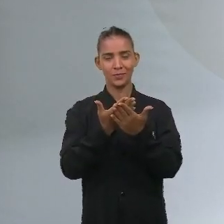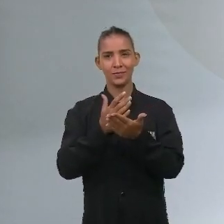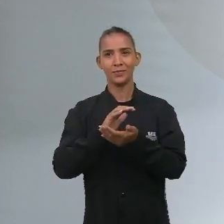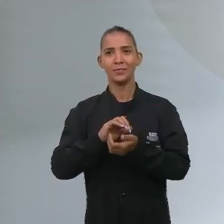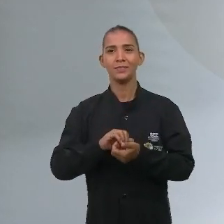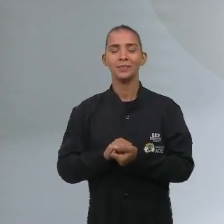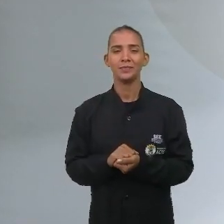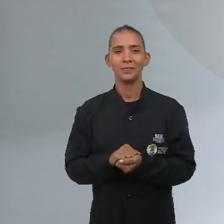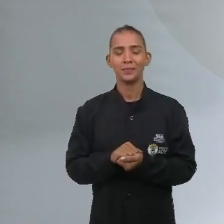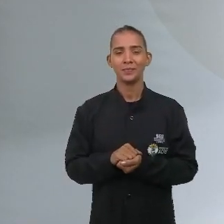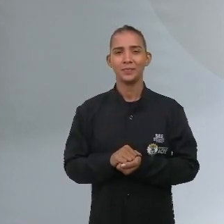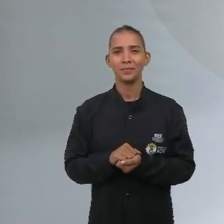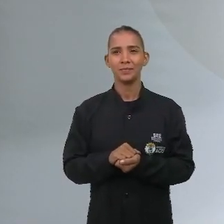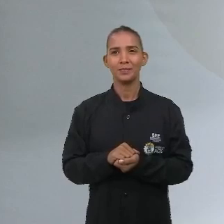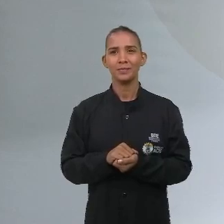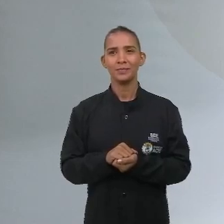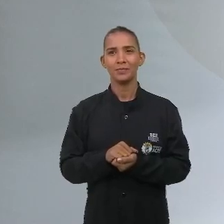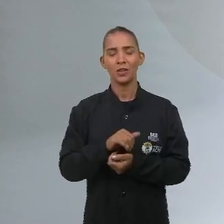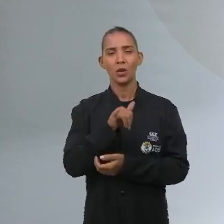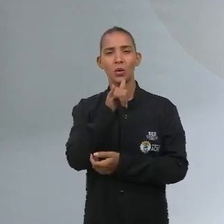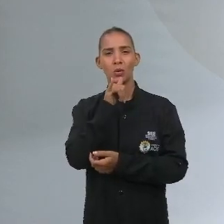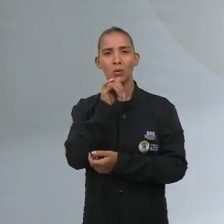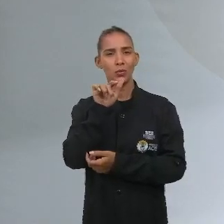no nosso esquema. Vamos para um exemplo.